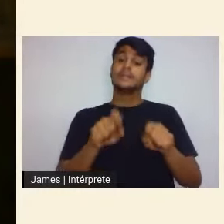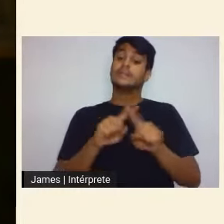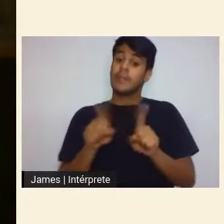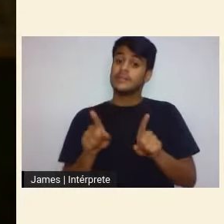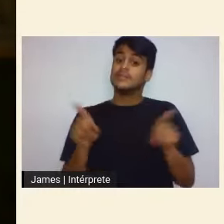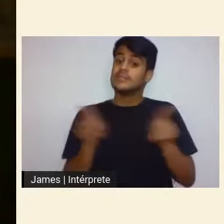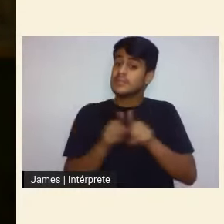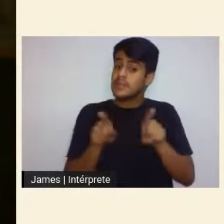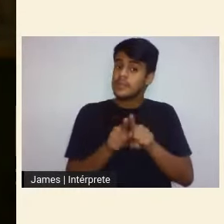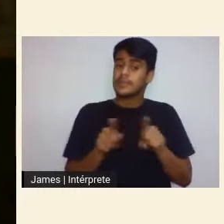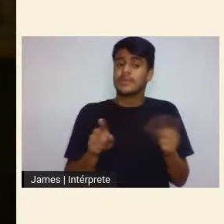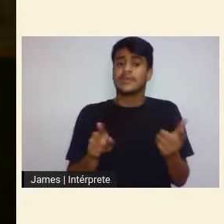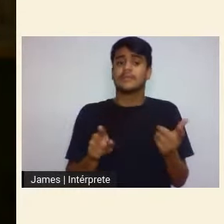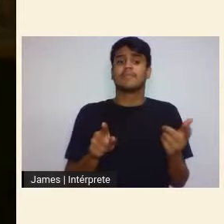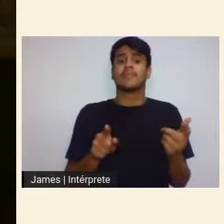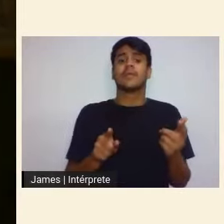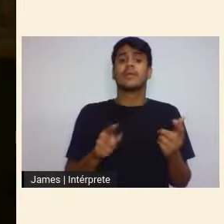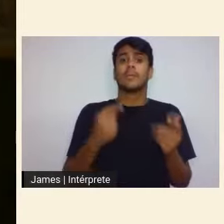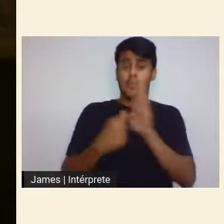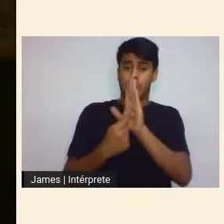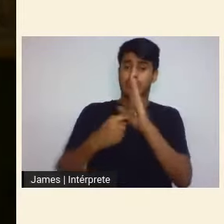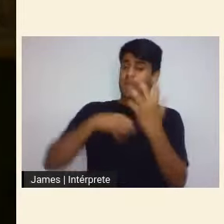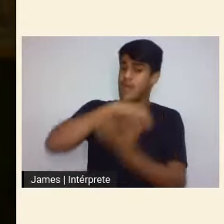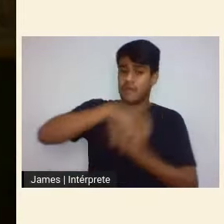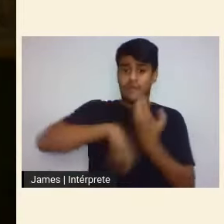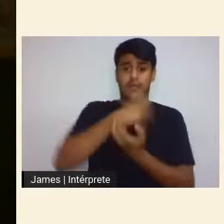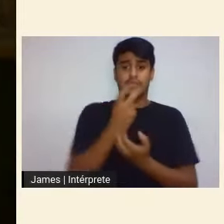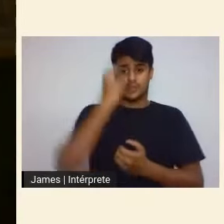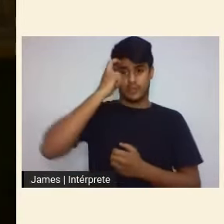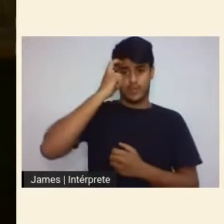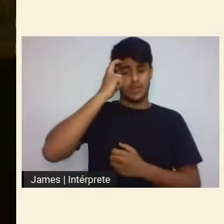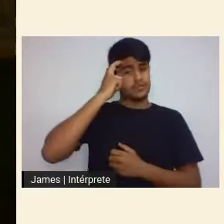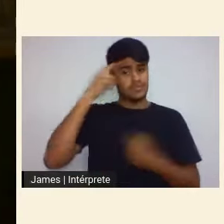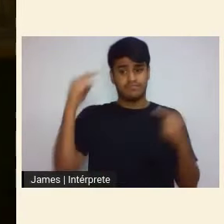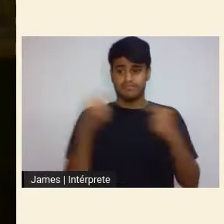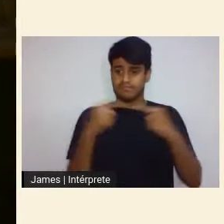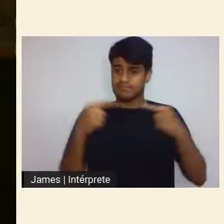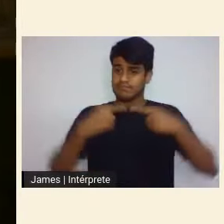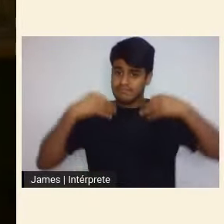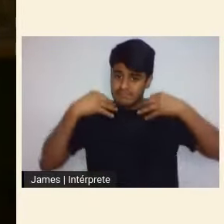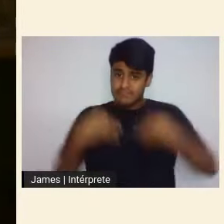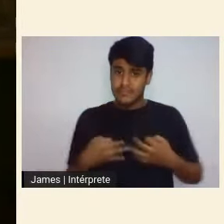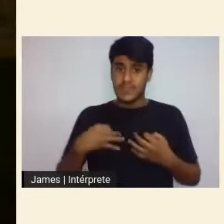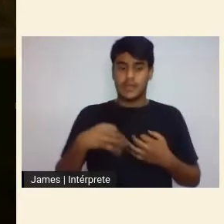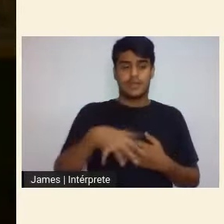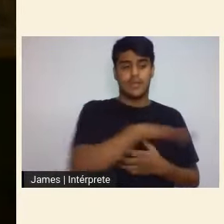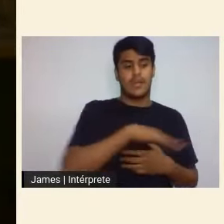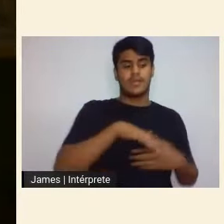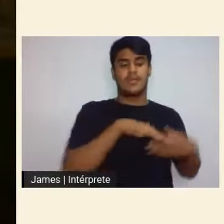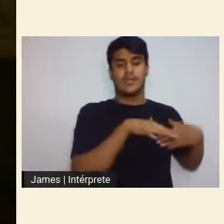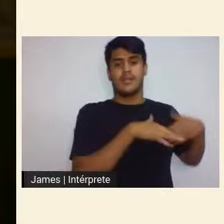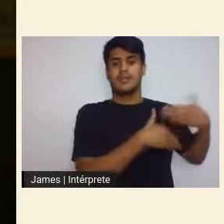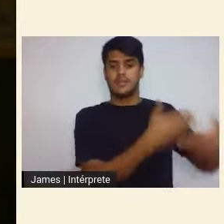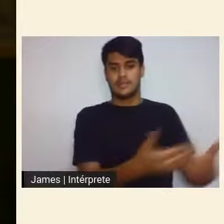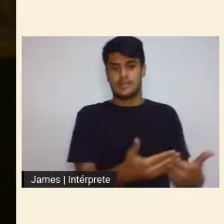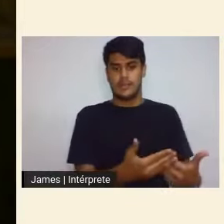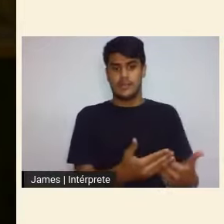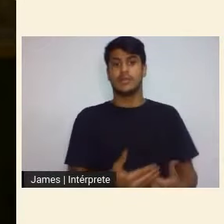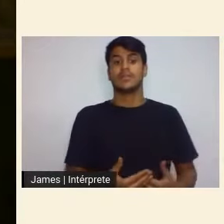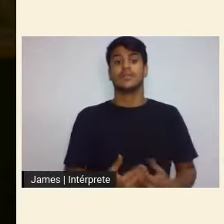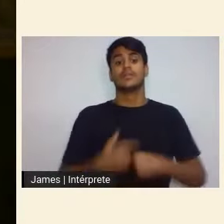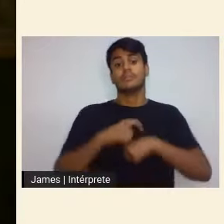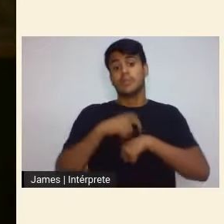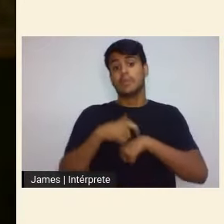revolvem culturais que pertencem plenamente adequados ao espaço da nação, em regiões que ainda estão por